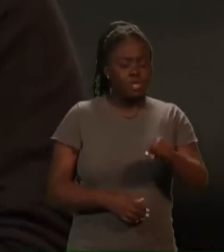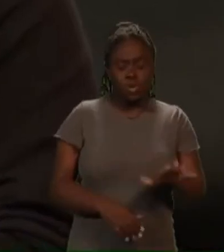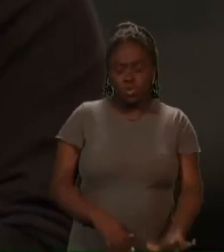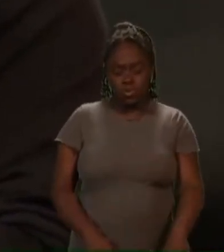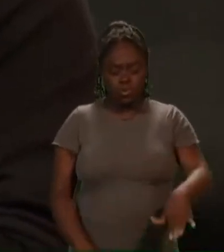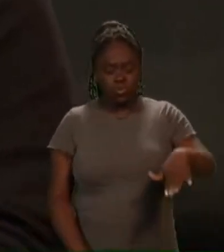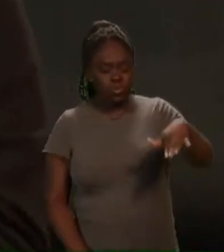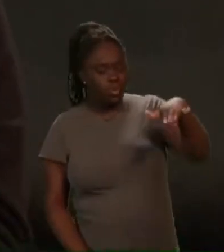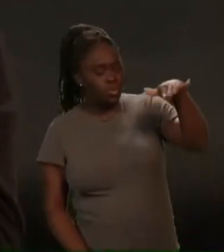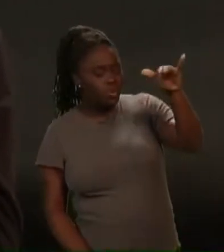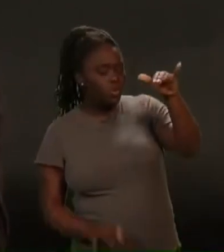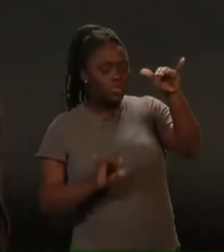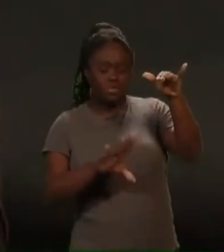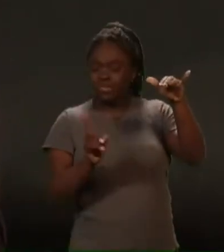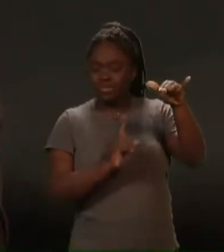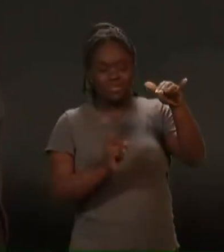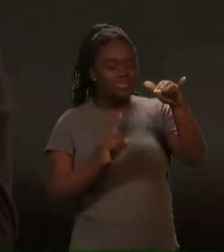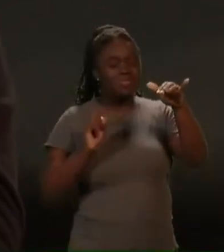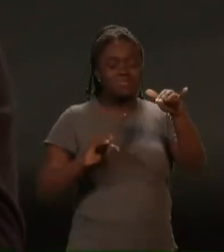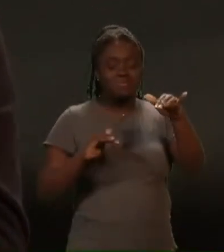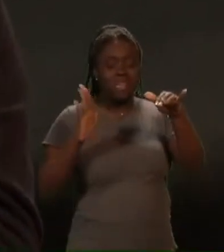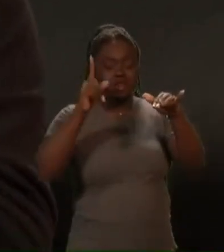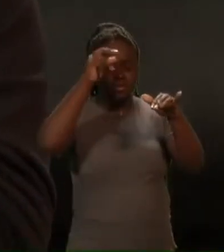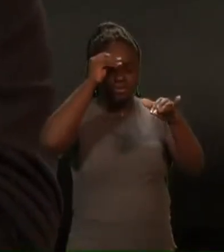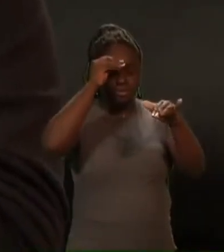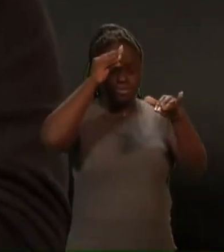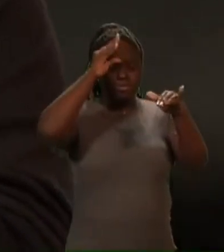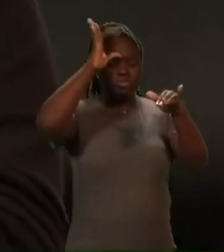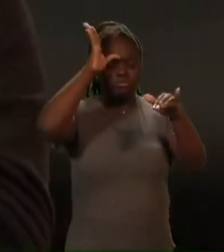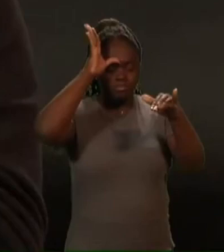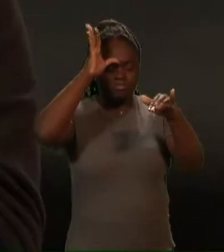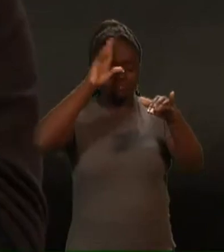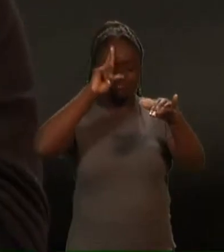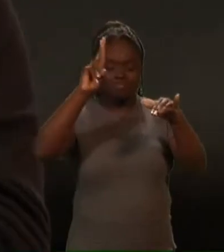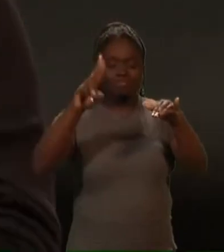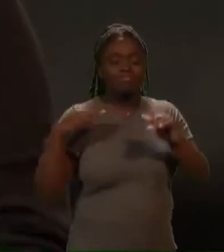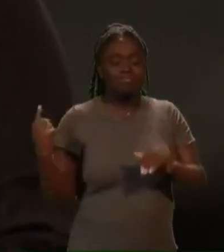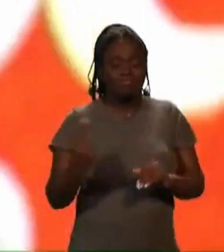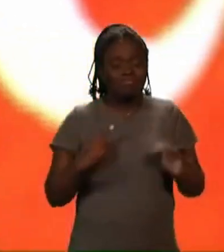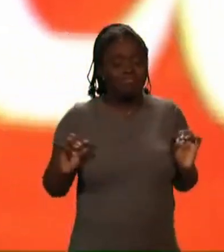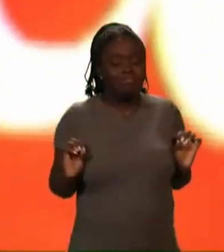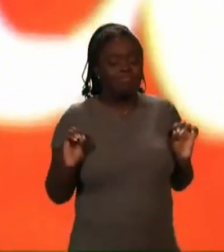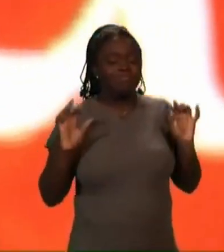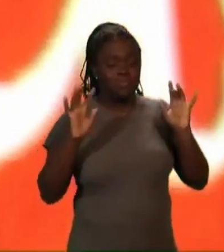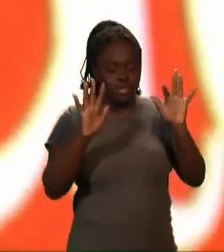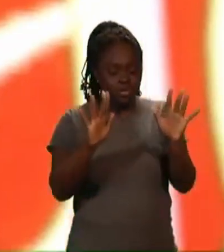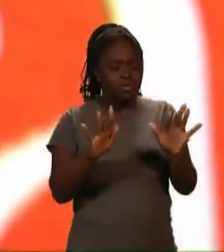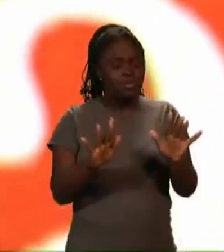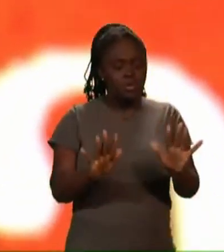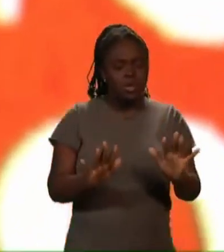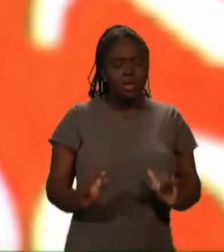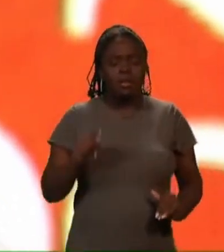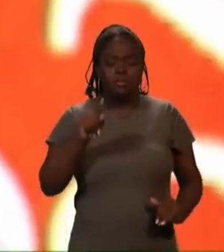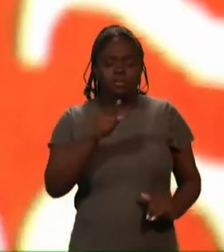crescer apenas em estatura, mas vai crescer no conhecimento do Senhor. Nós te abençoamos. Você